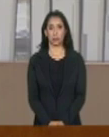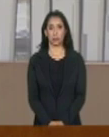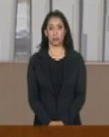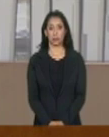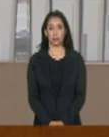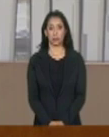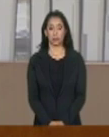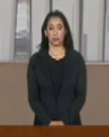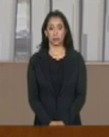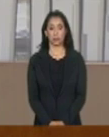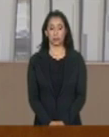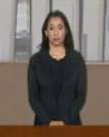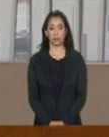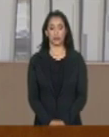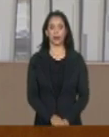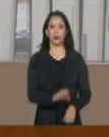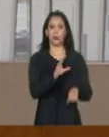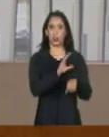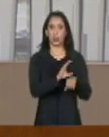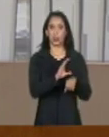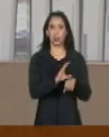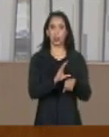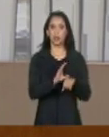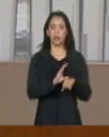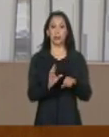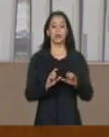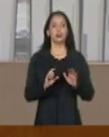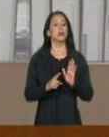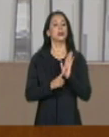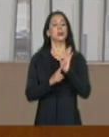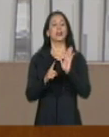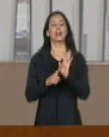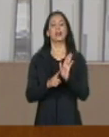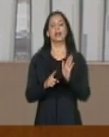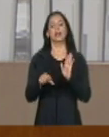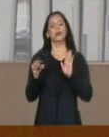Por outro lado, a Constituição deixa claro, no inciso